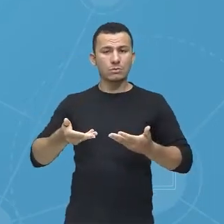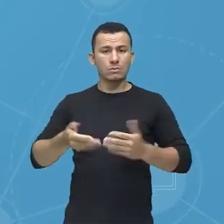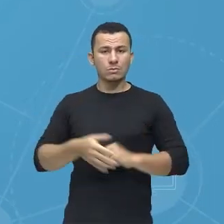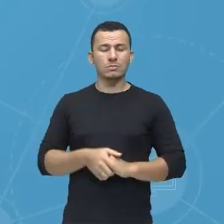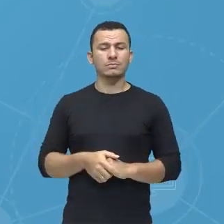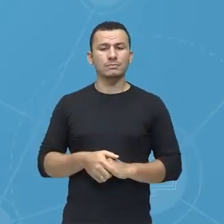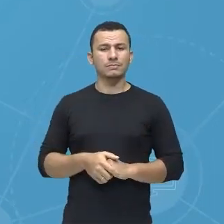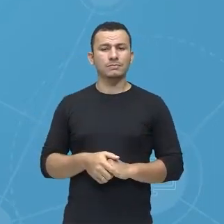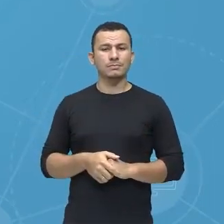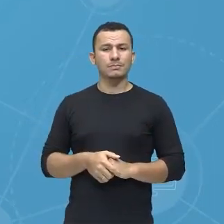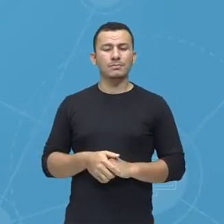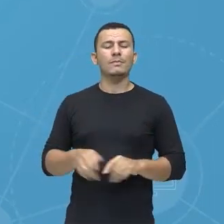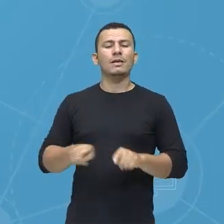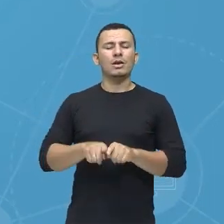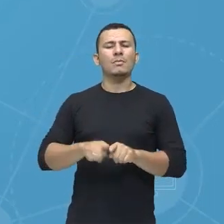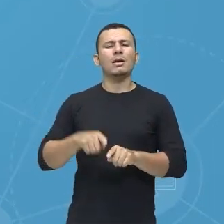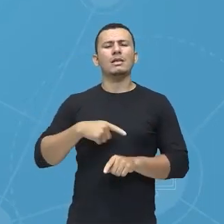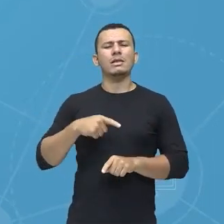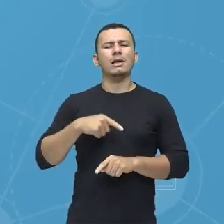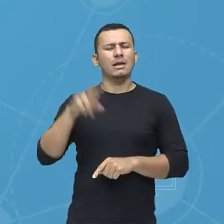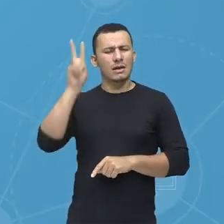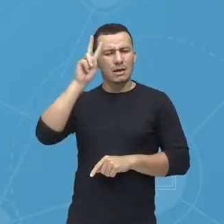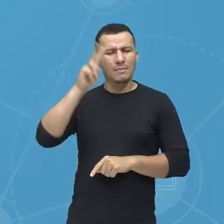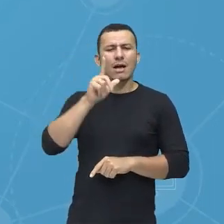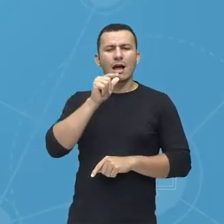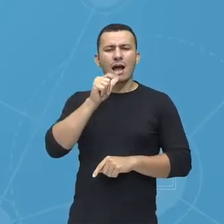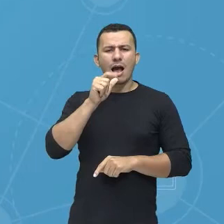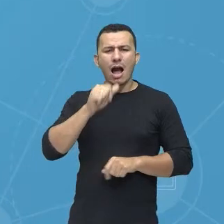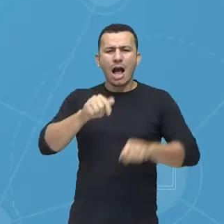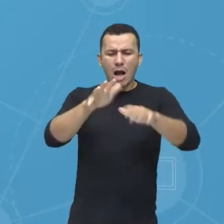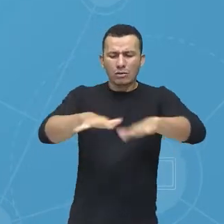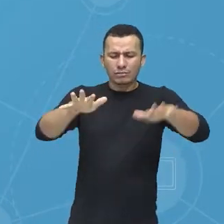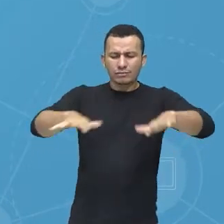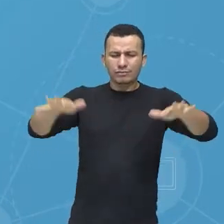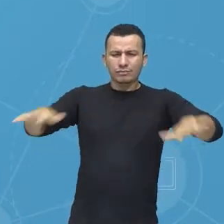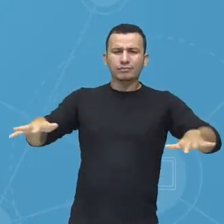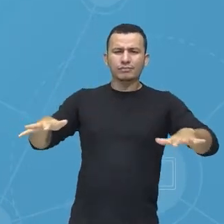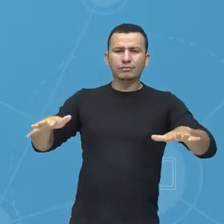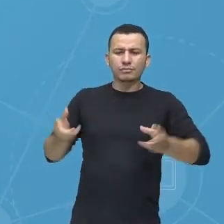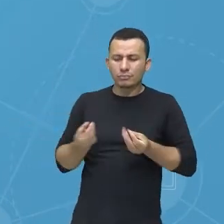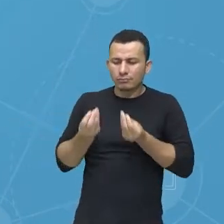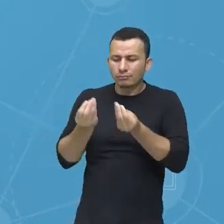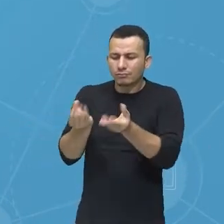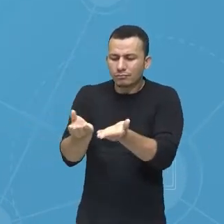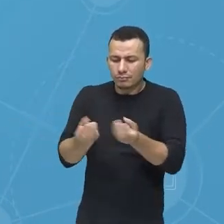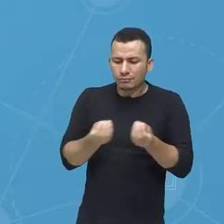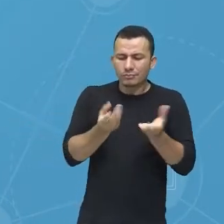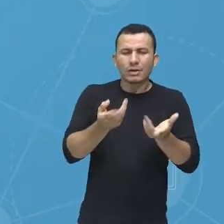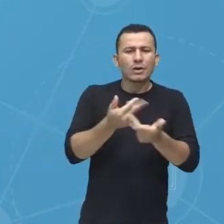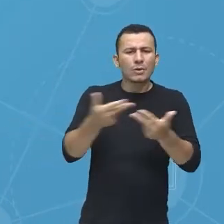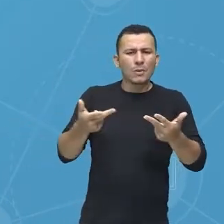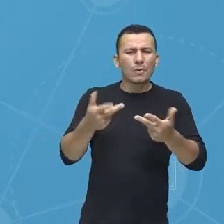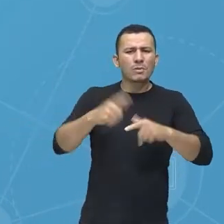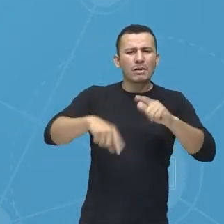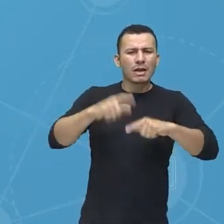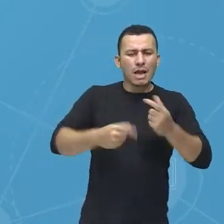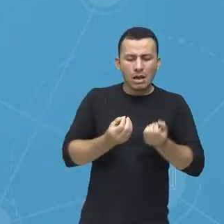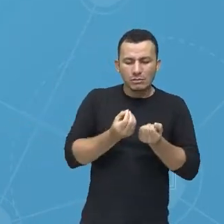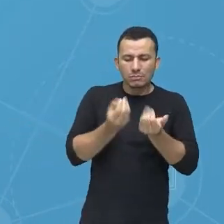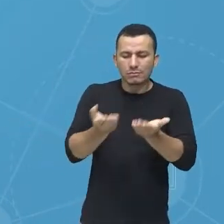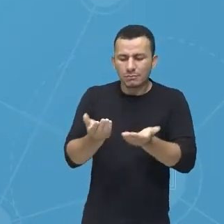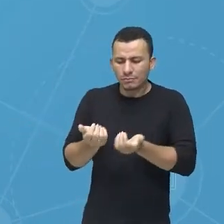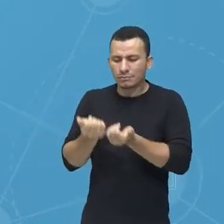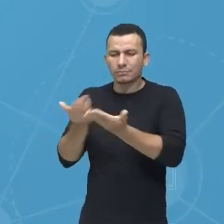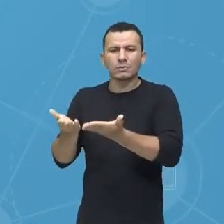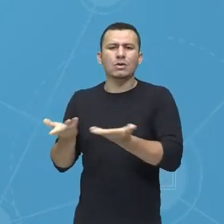Nós vemos as oferendas das águas lá, nos rios e no oceano, de Iemanjá ou